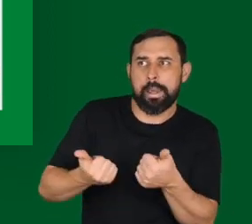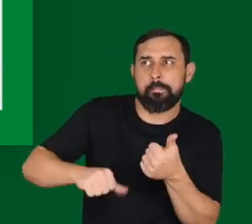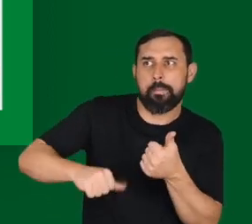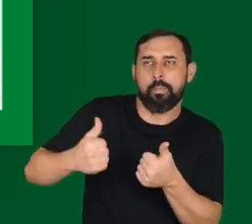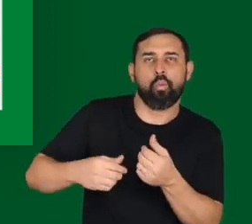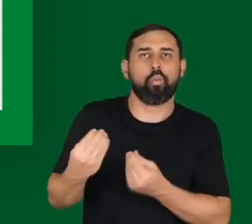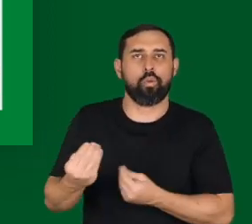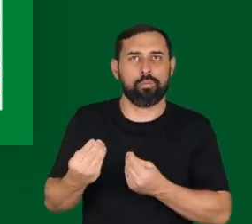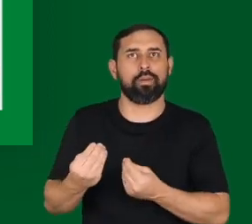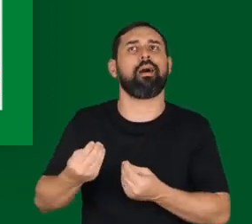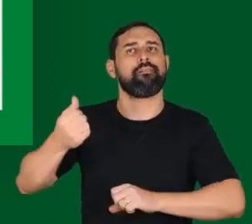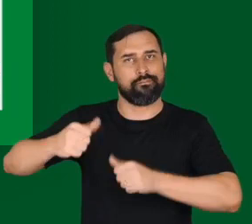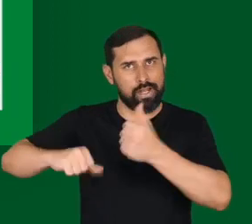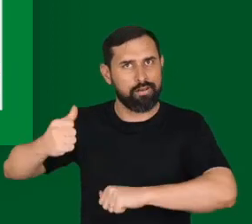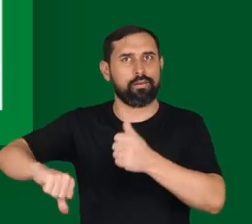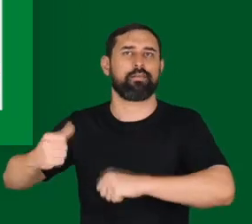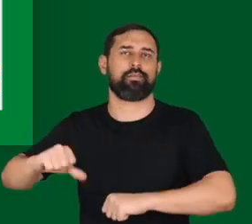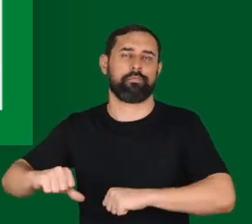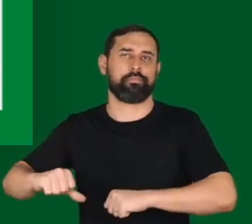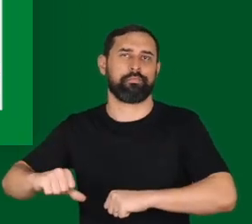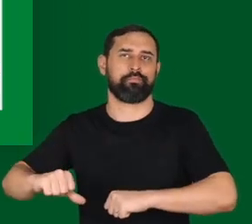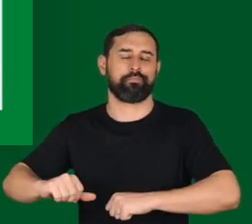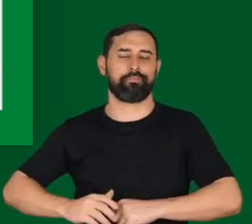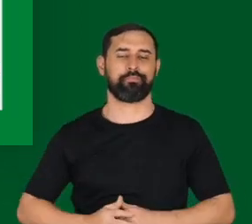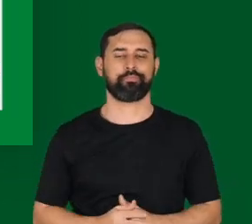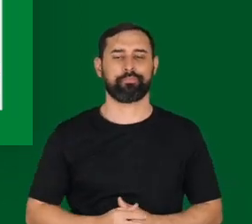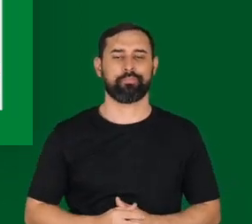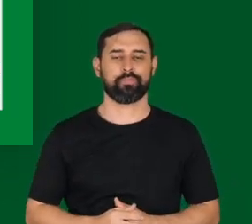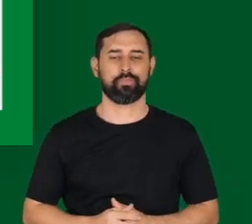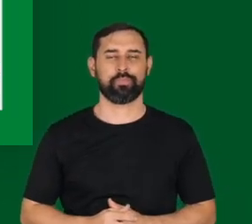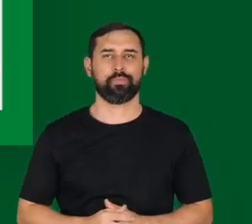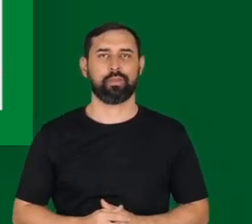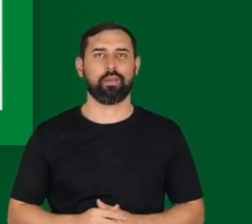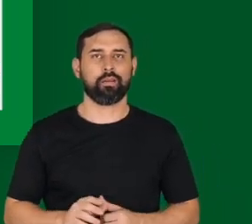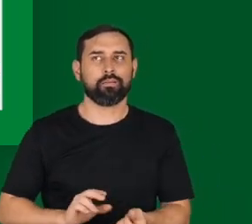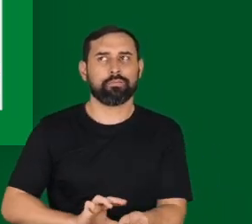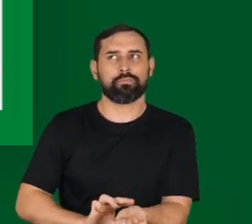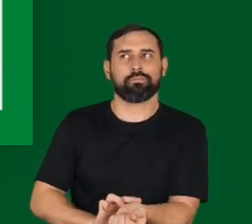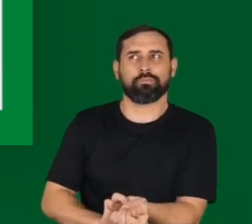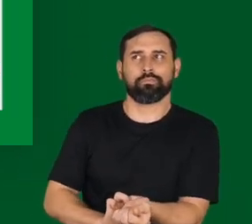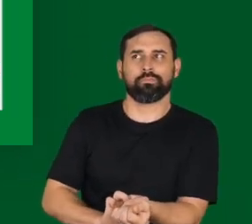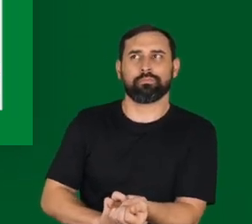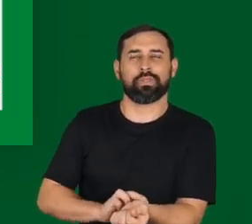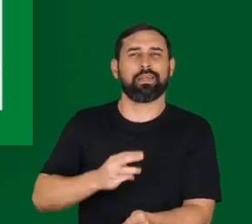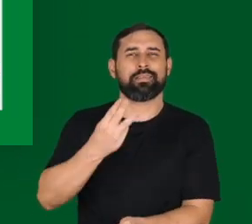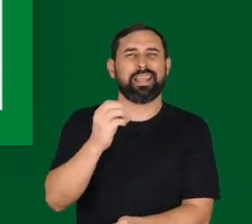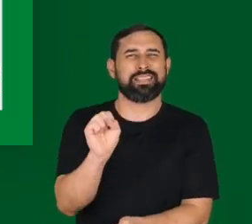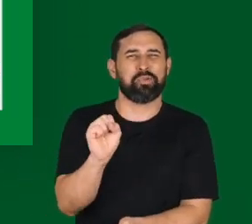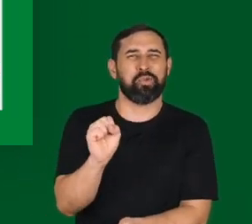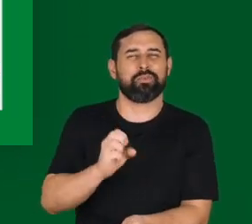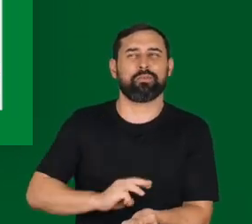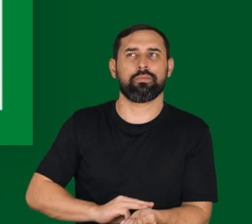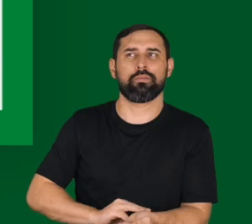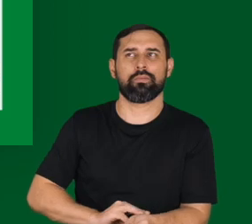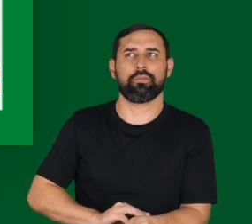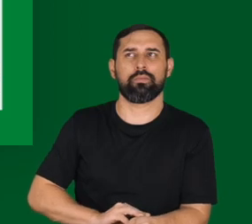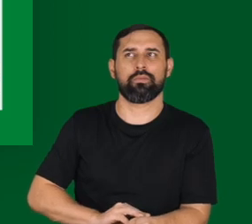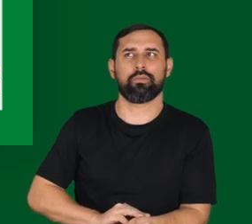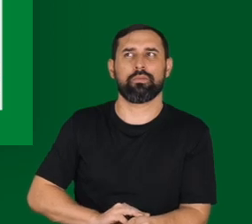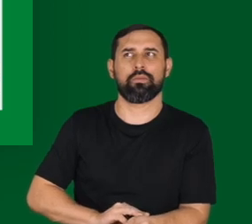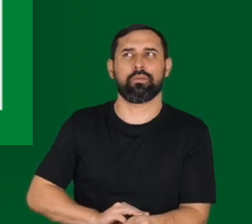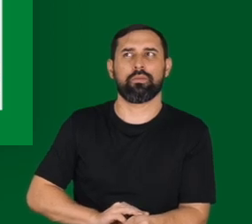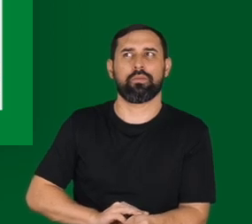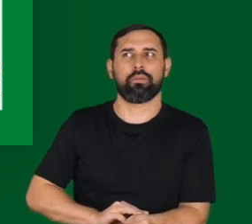pulso e a qualidade daquele pulso. A perfusão periférica, então a gente, né, segura ali por 3 segundos e